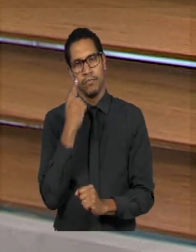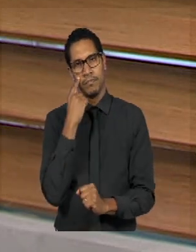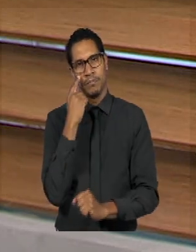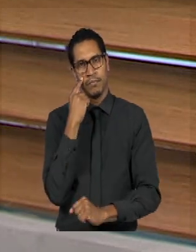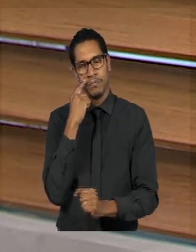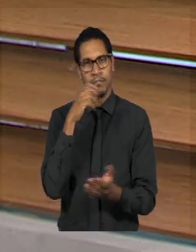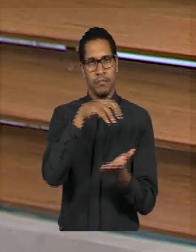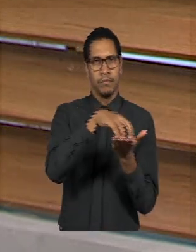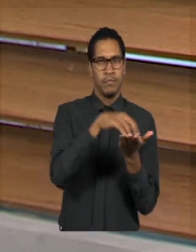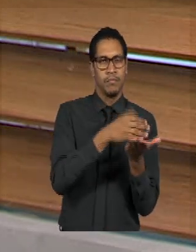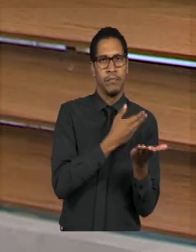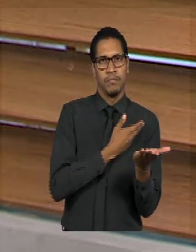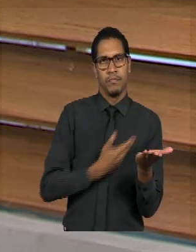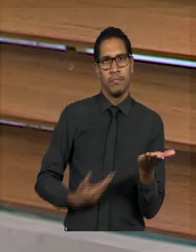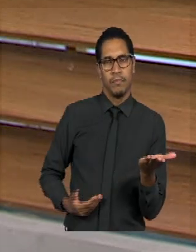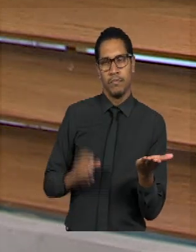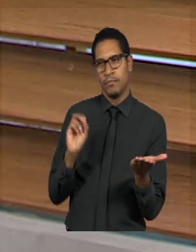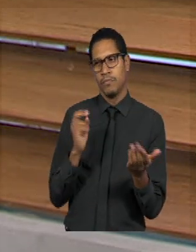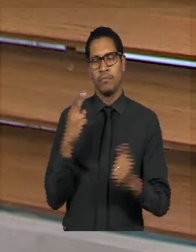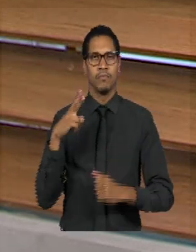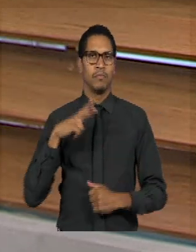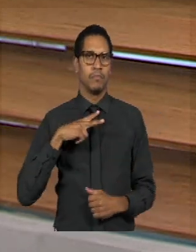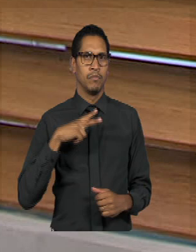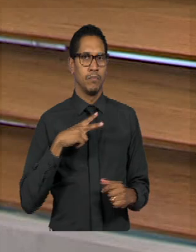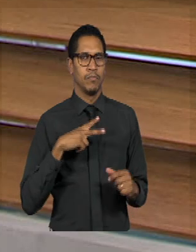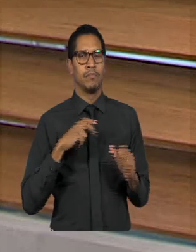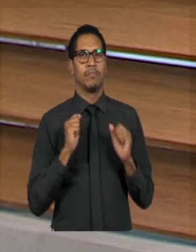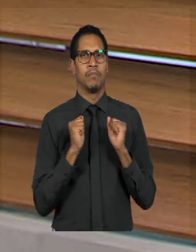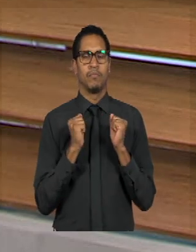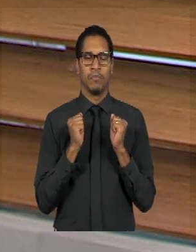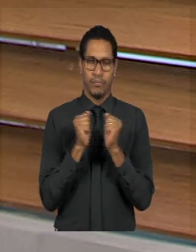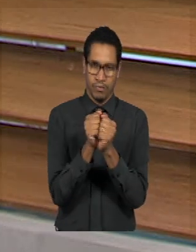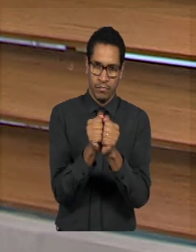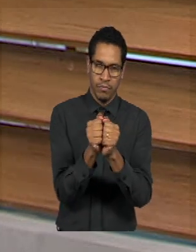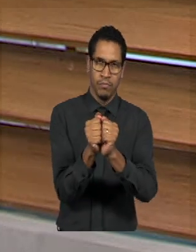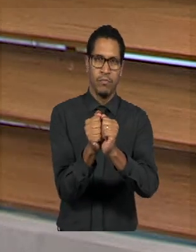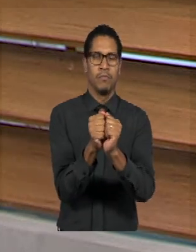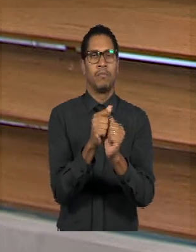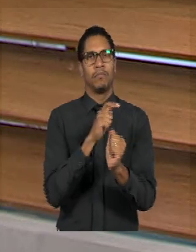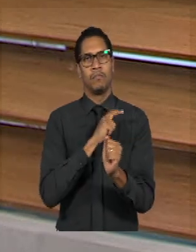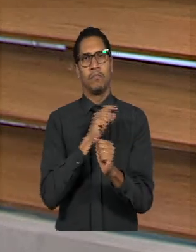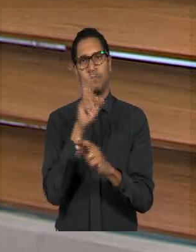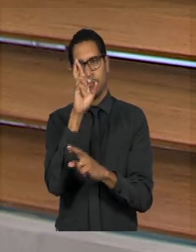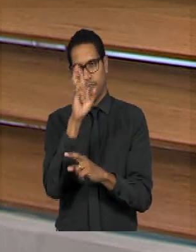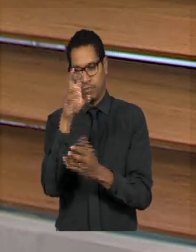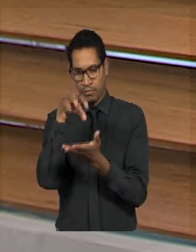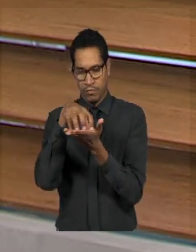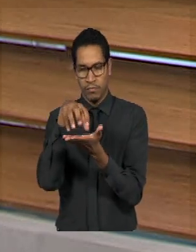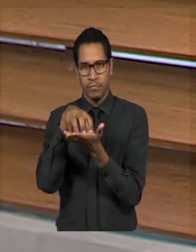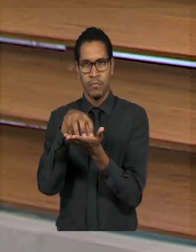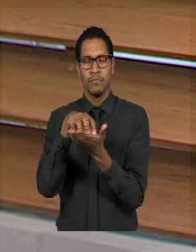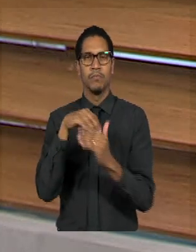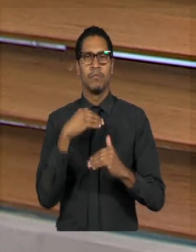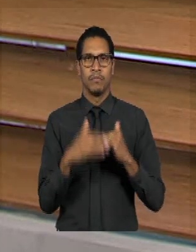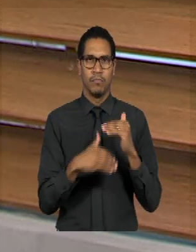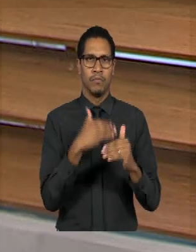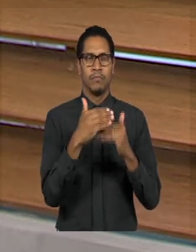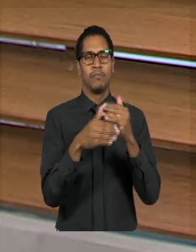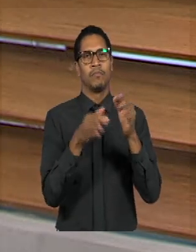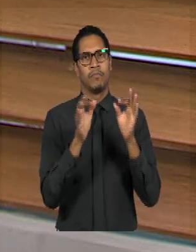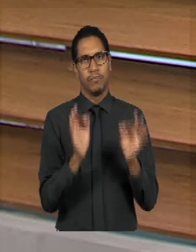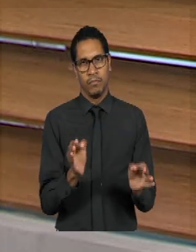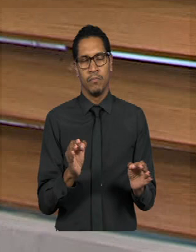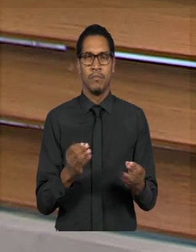órgãos, seja público ou privado, juntamente com o observatório, tá, desenvolva